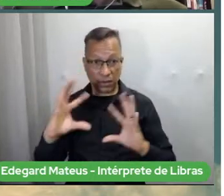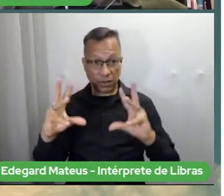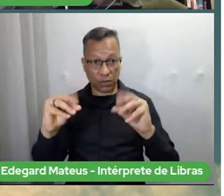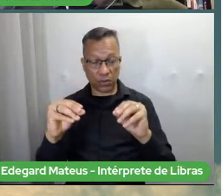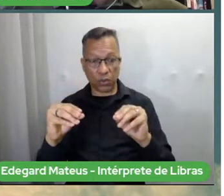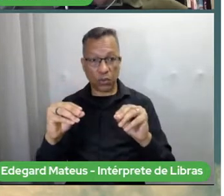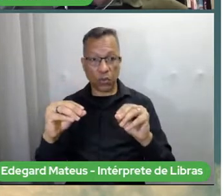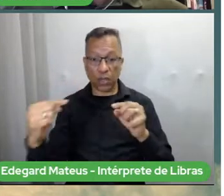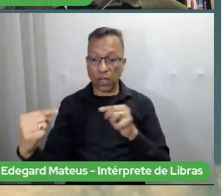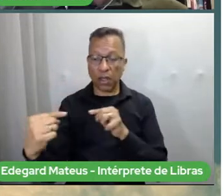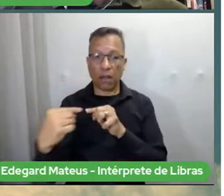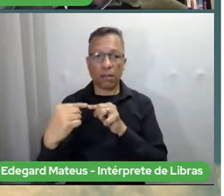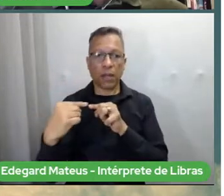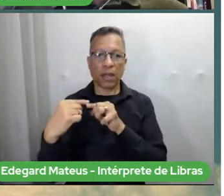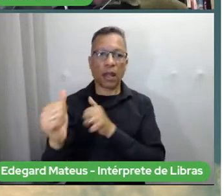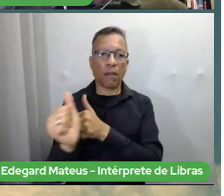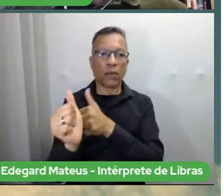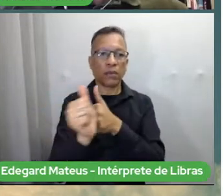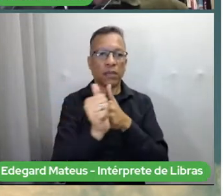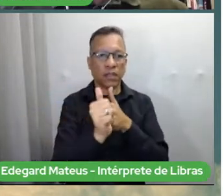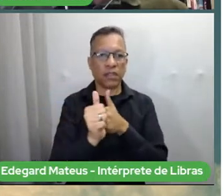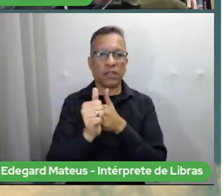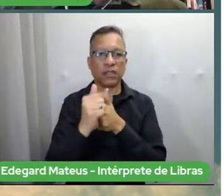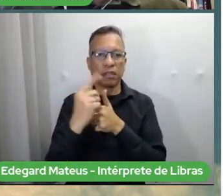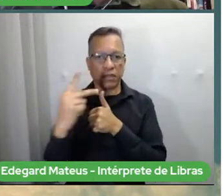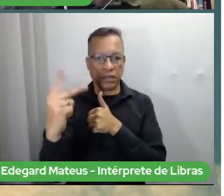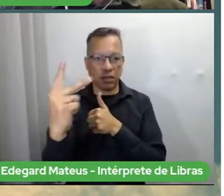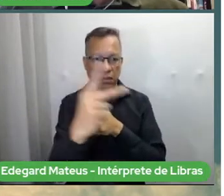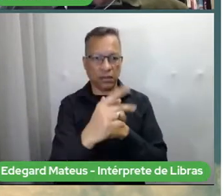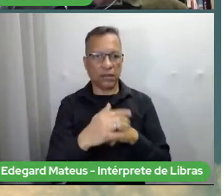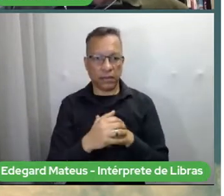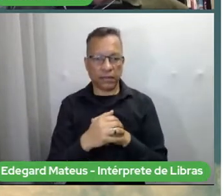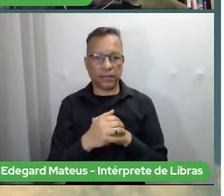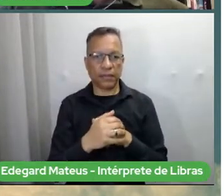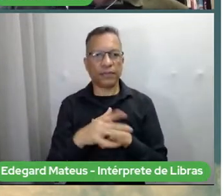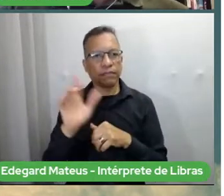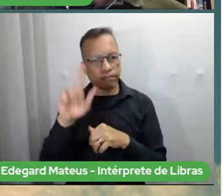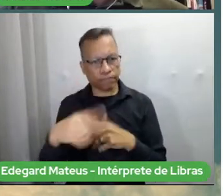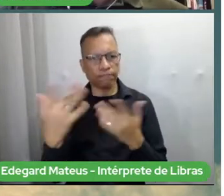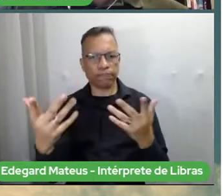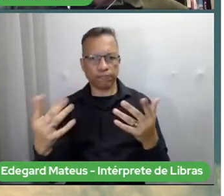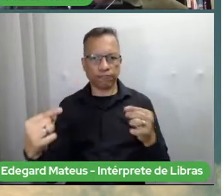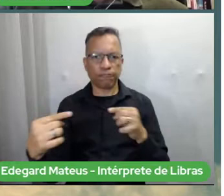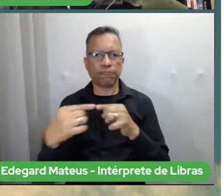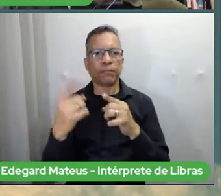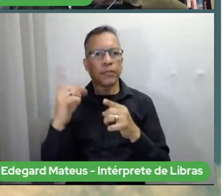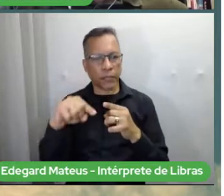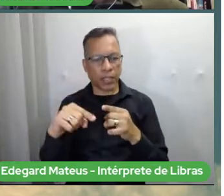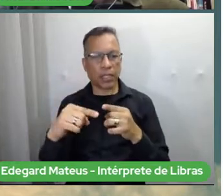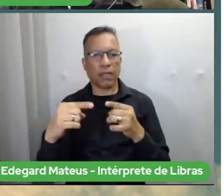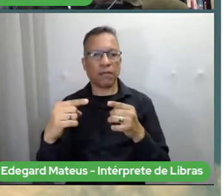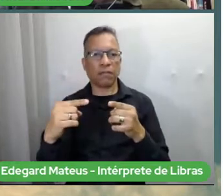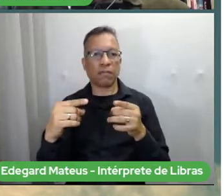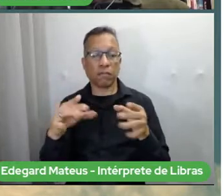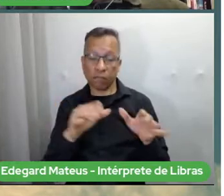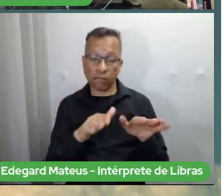a proximidade deles em relação aos dados também. Então, provavelmente vai ter alguns domínios e produtos alinhados com a origem dos